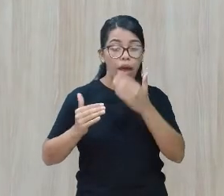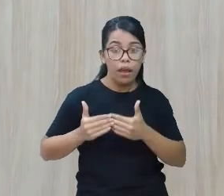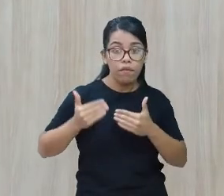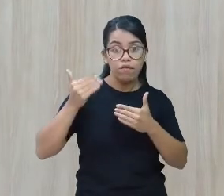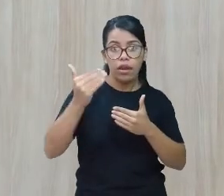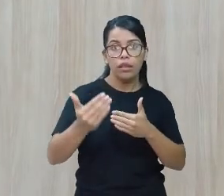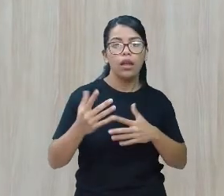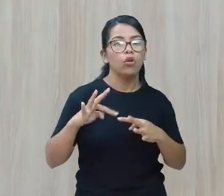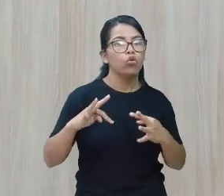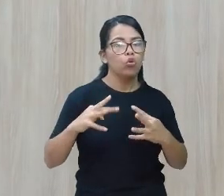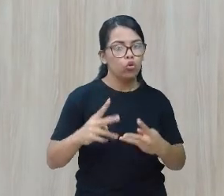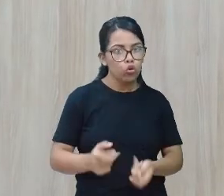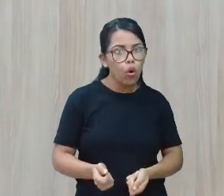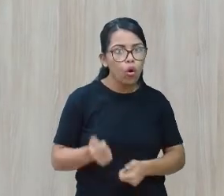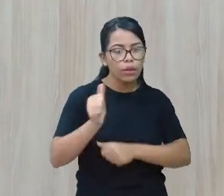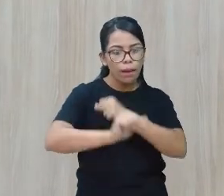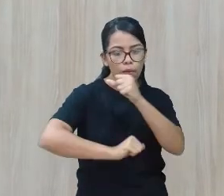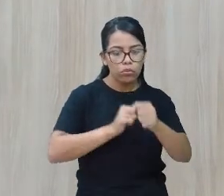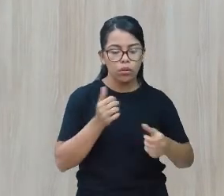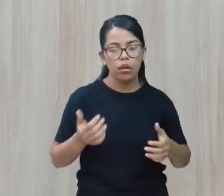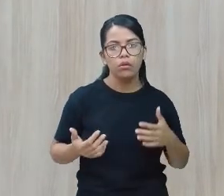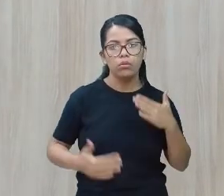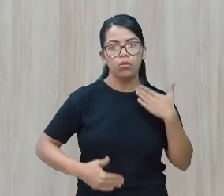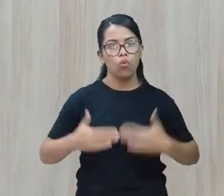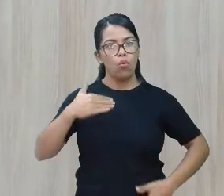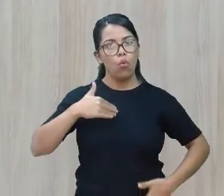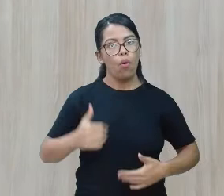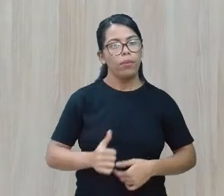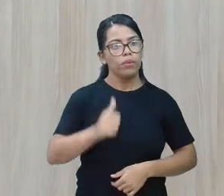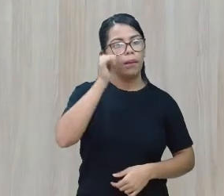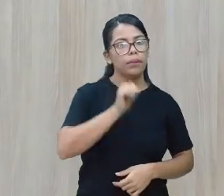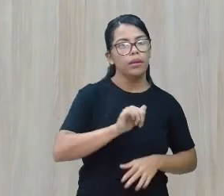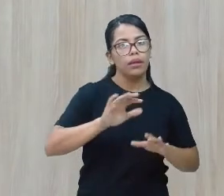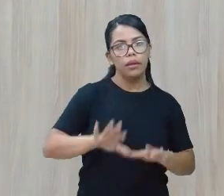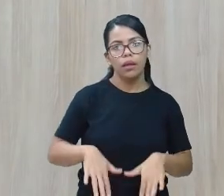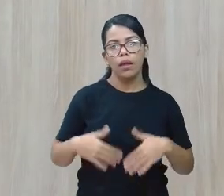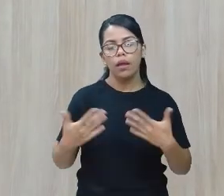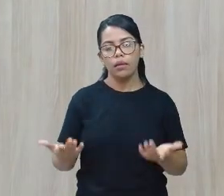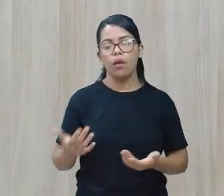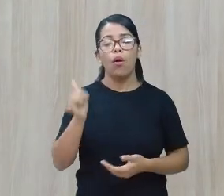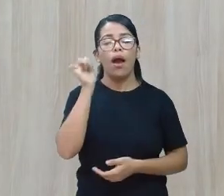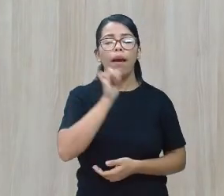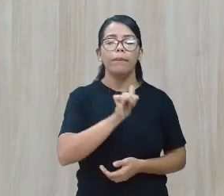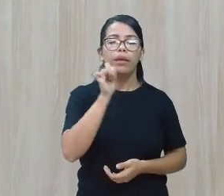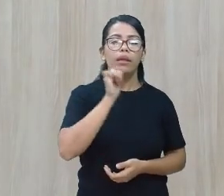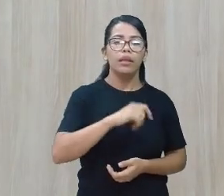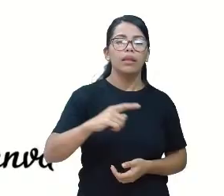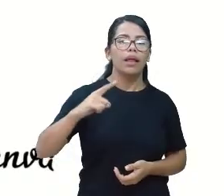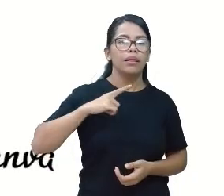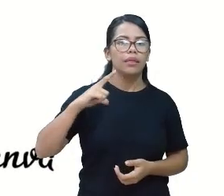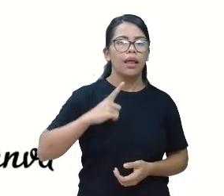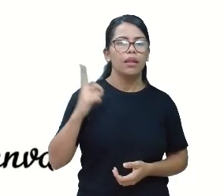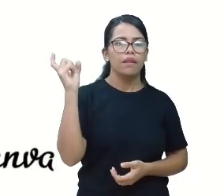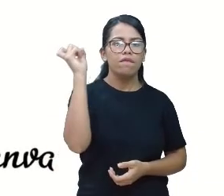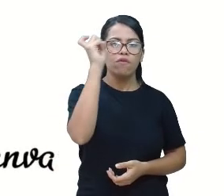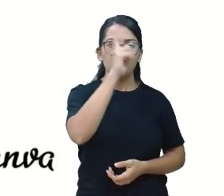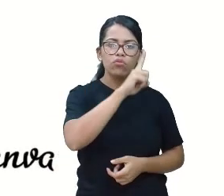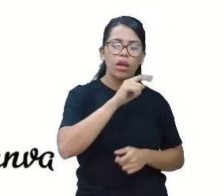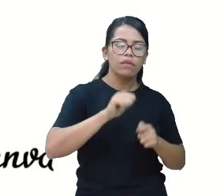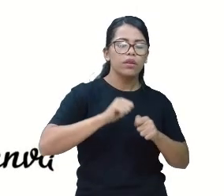ele também é responsável. Então, a menina vai caber a difícil missão, carregar no ventre o